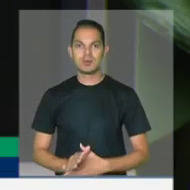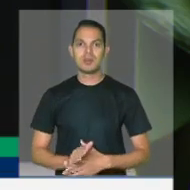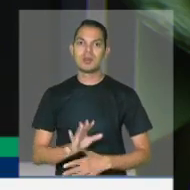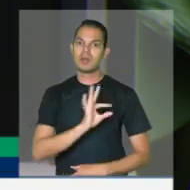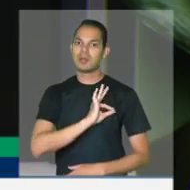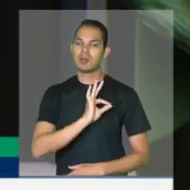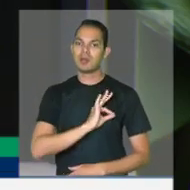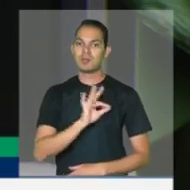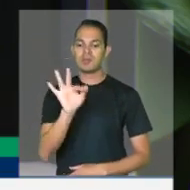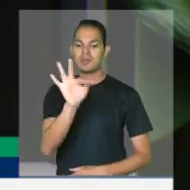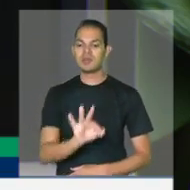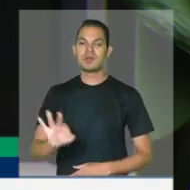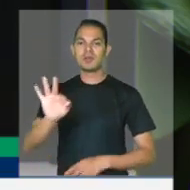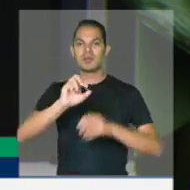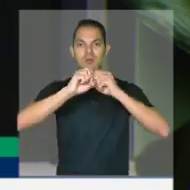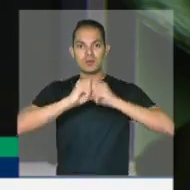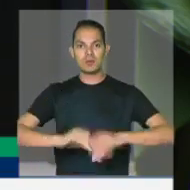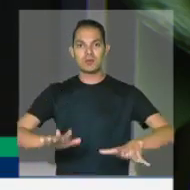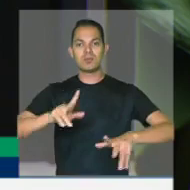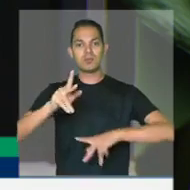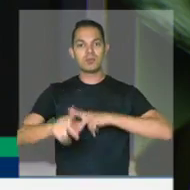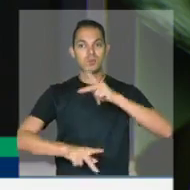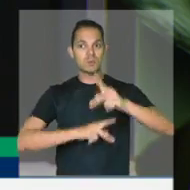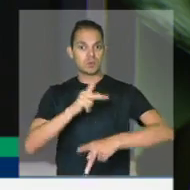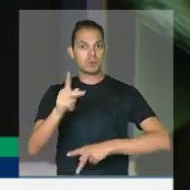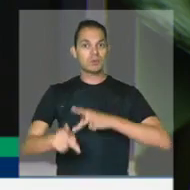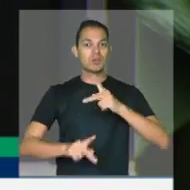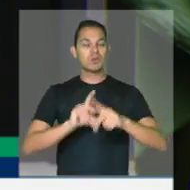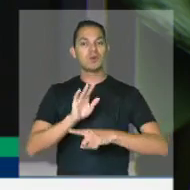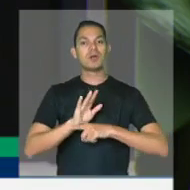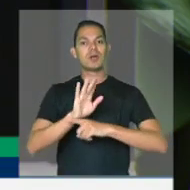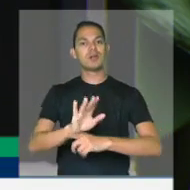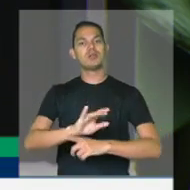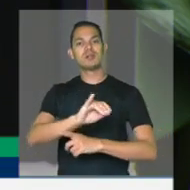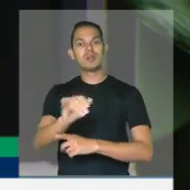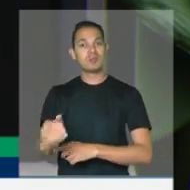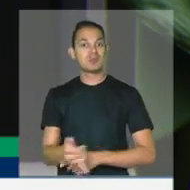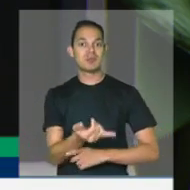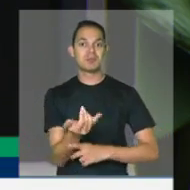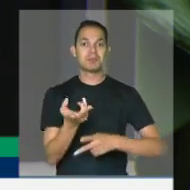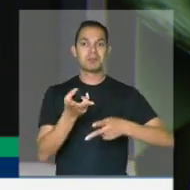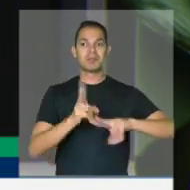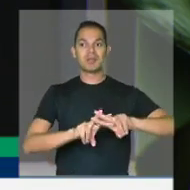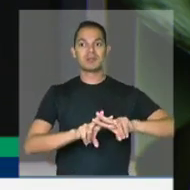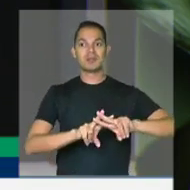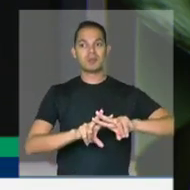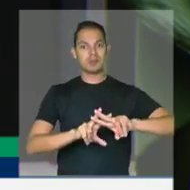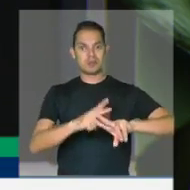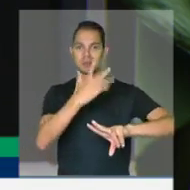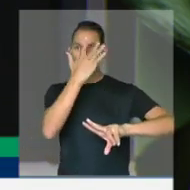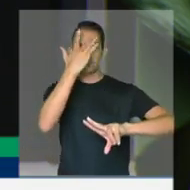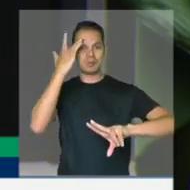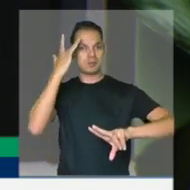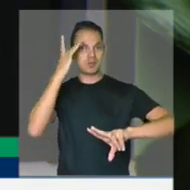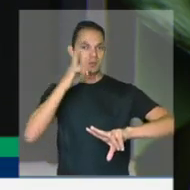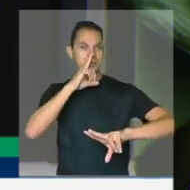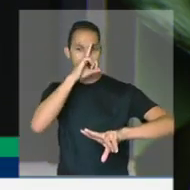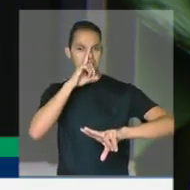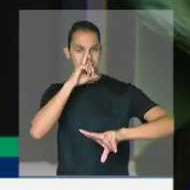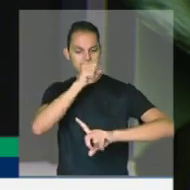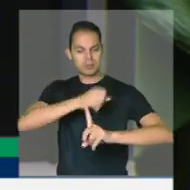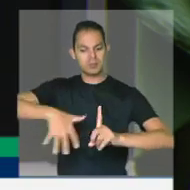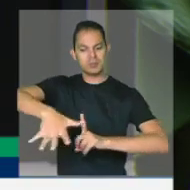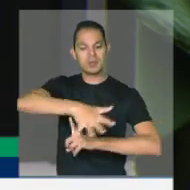essa satisfação, torna público, e evidentemente isso colabora com a possibilidade de prisão dessas pessoas que levam perigo à